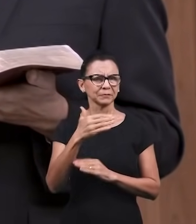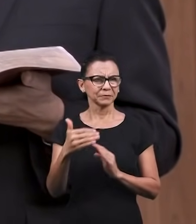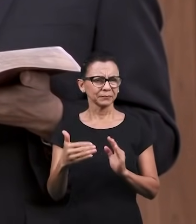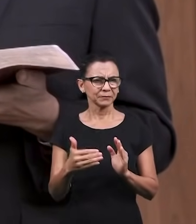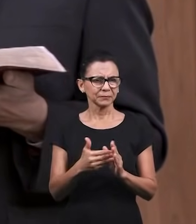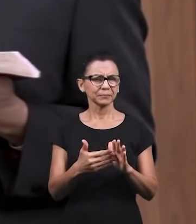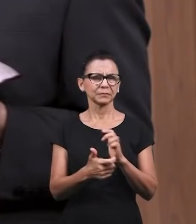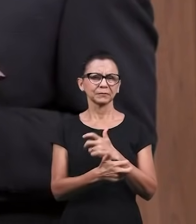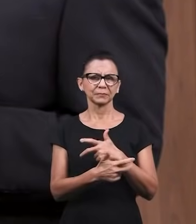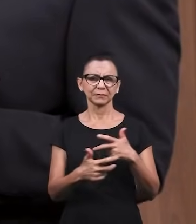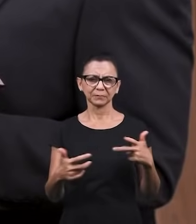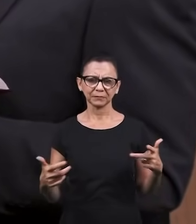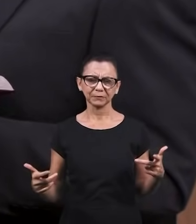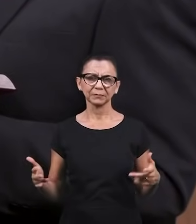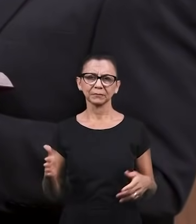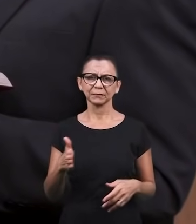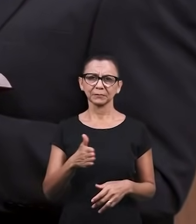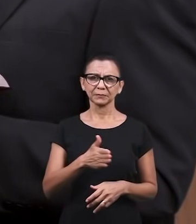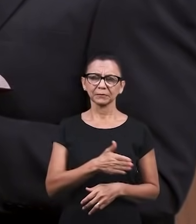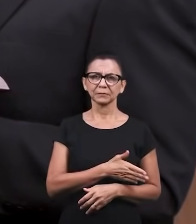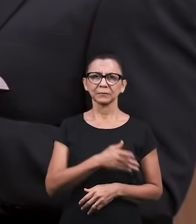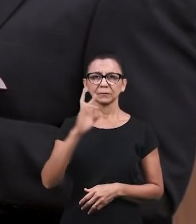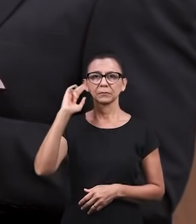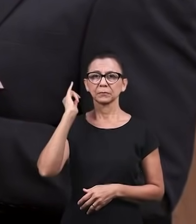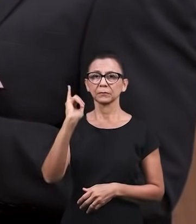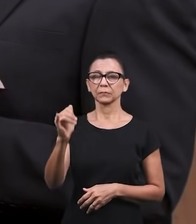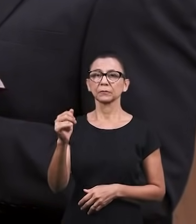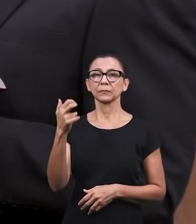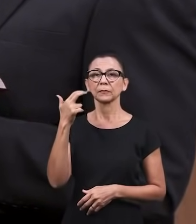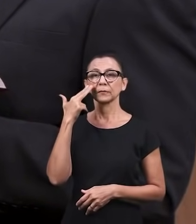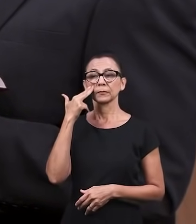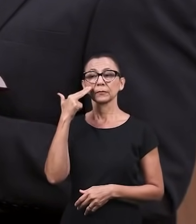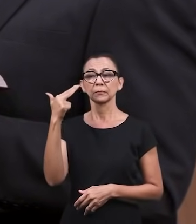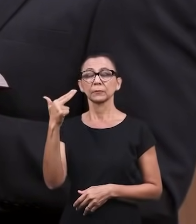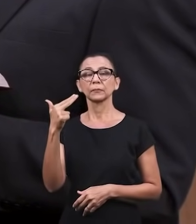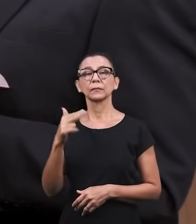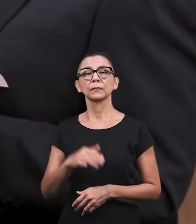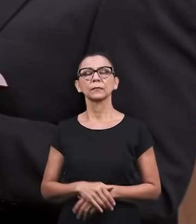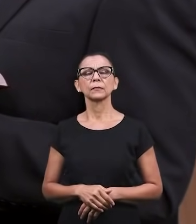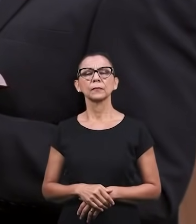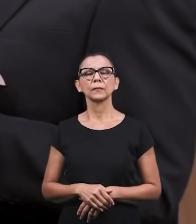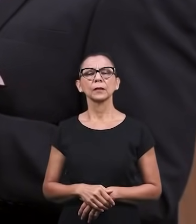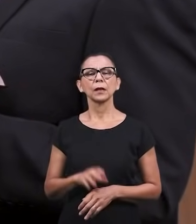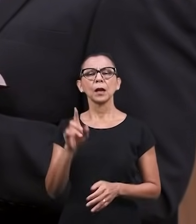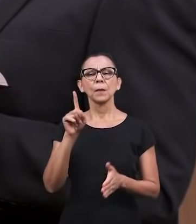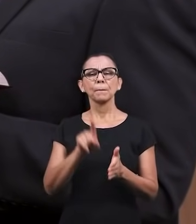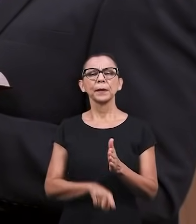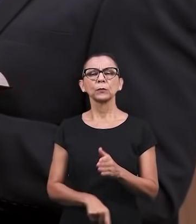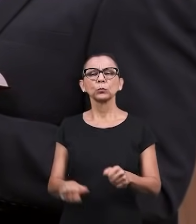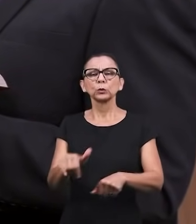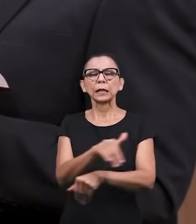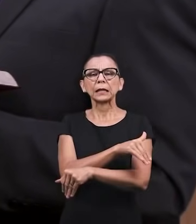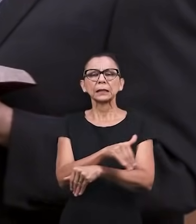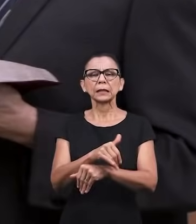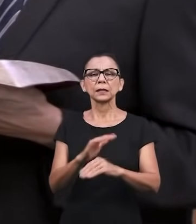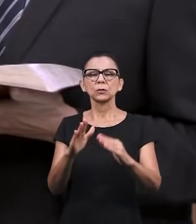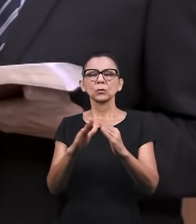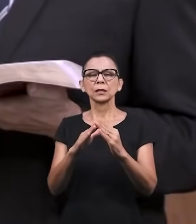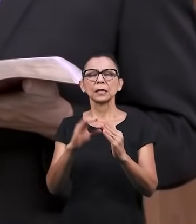todas as coisas. E ele disse mais ainda a Ananias: E pergunta em casa de